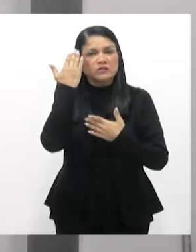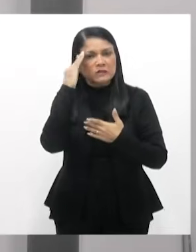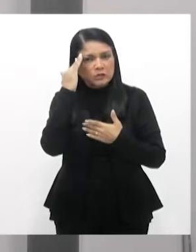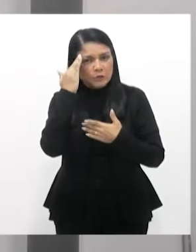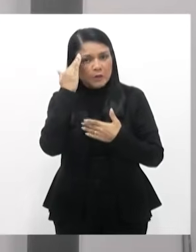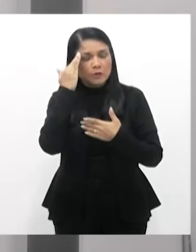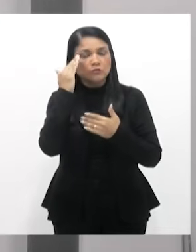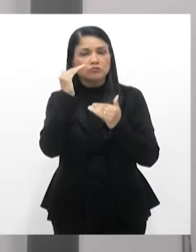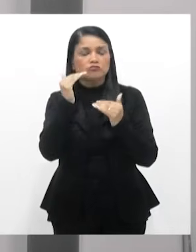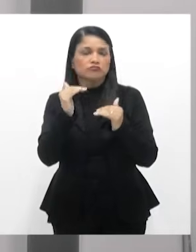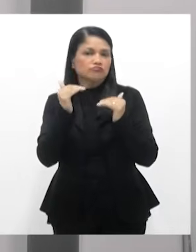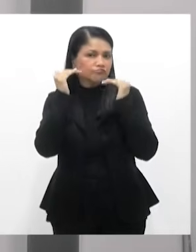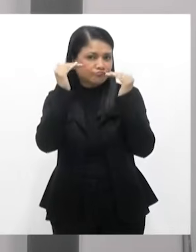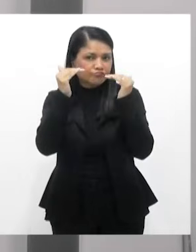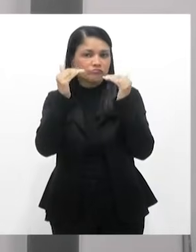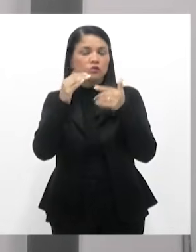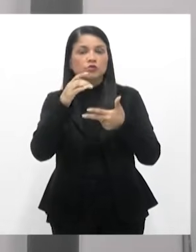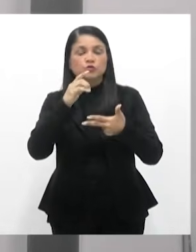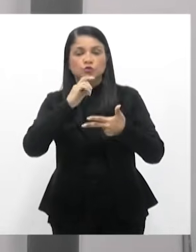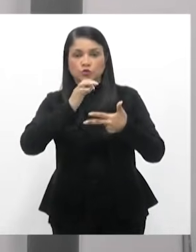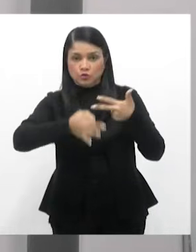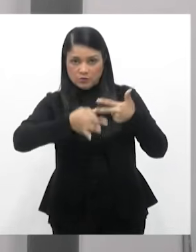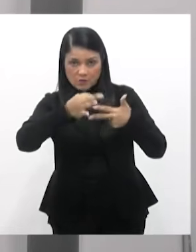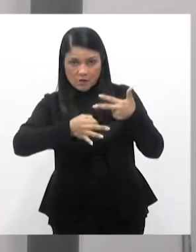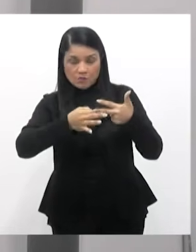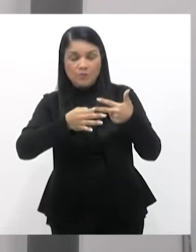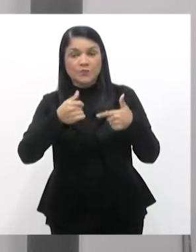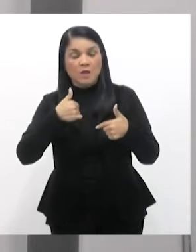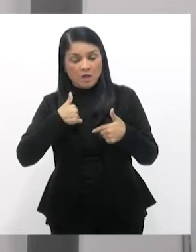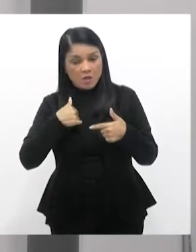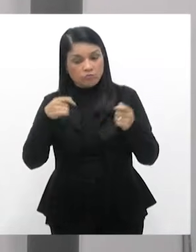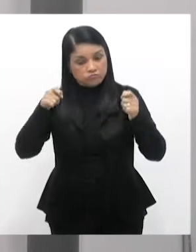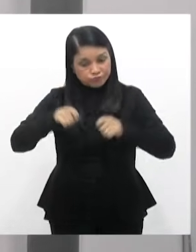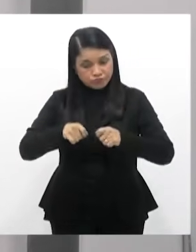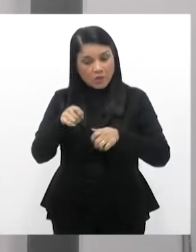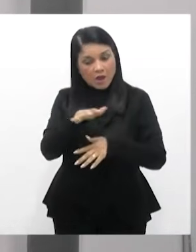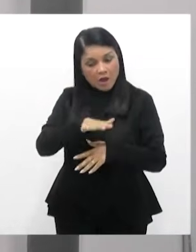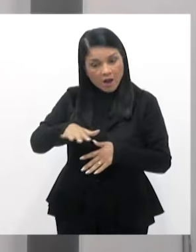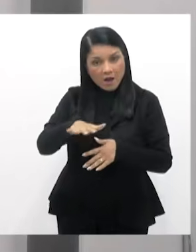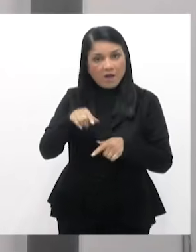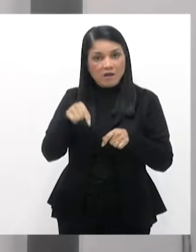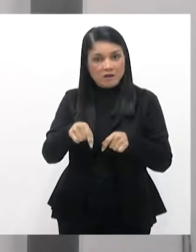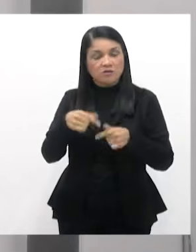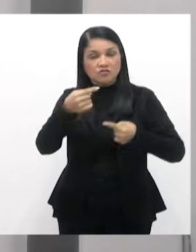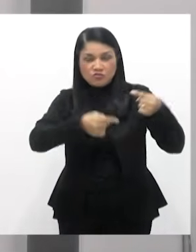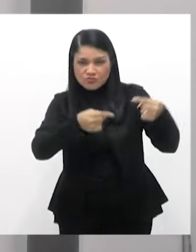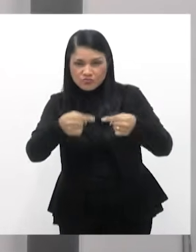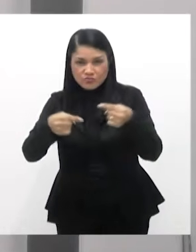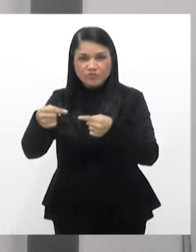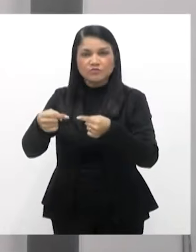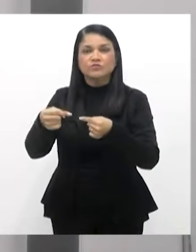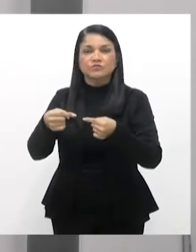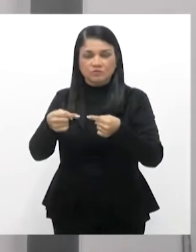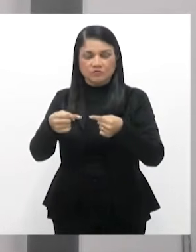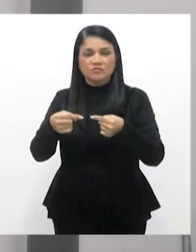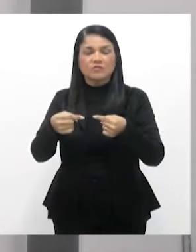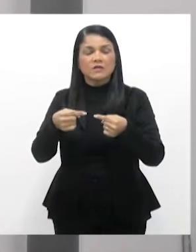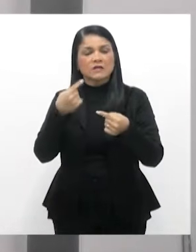cortes superiores do Judiciário. Até porque considero que é um meio adequado da gente alimentar essas discussões e, eventualmente,